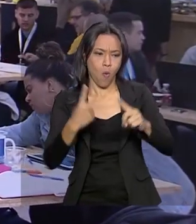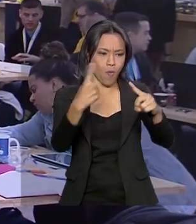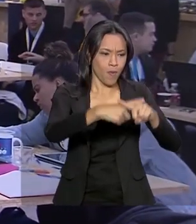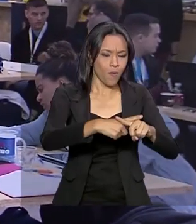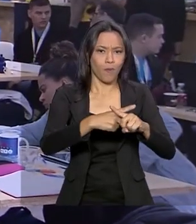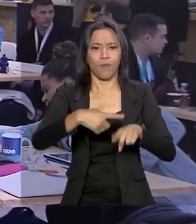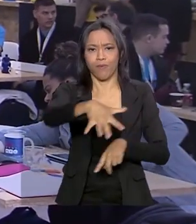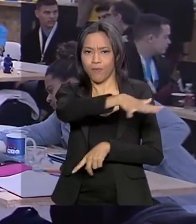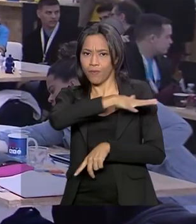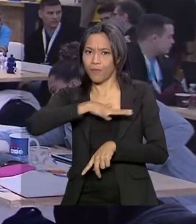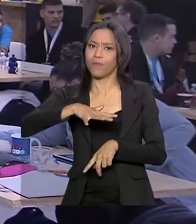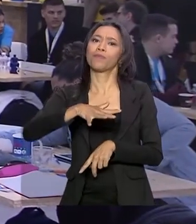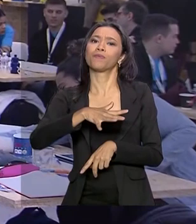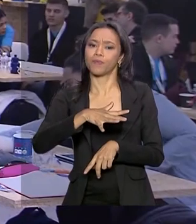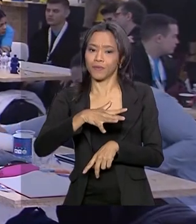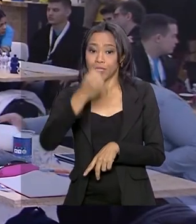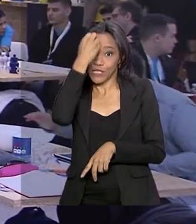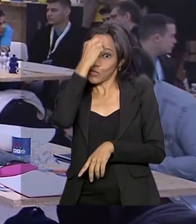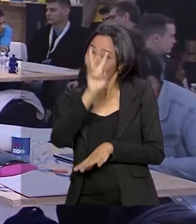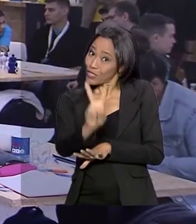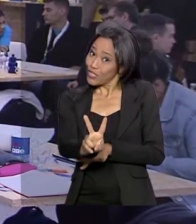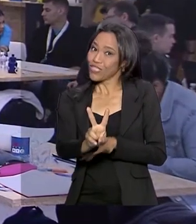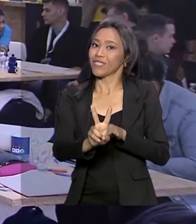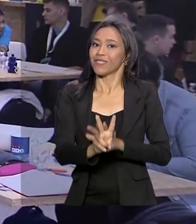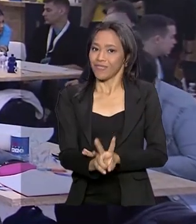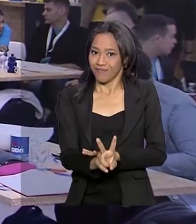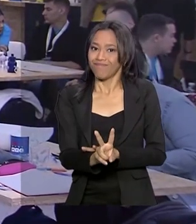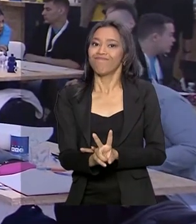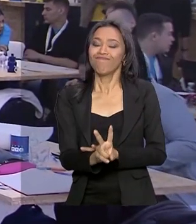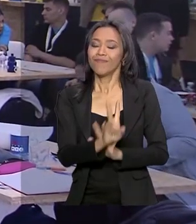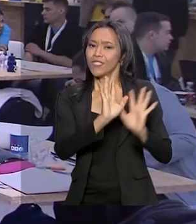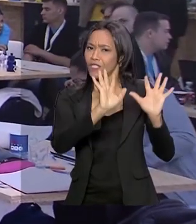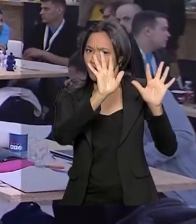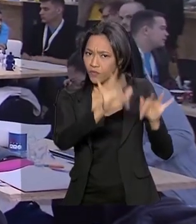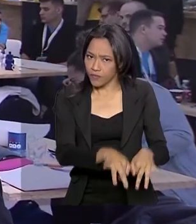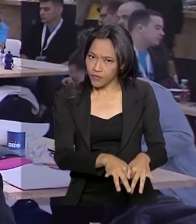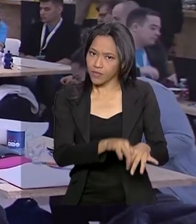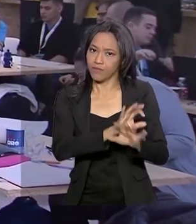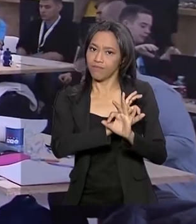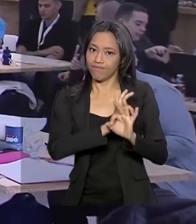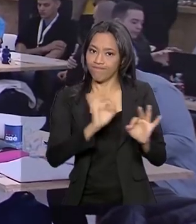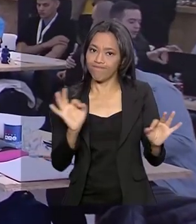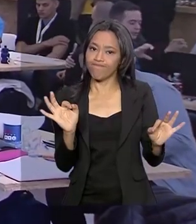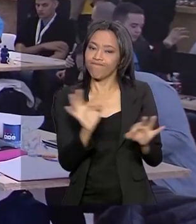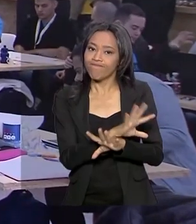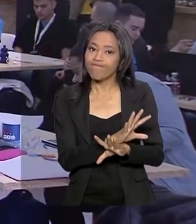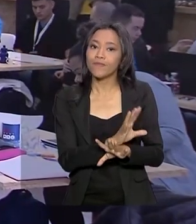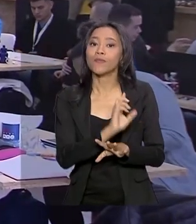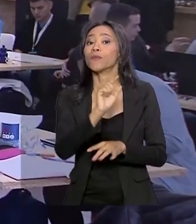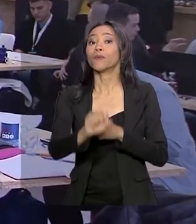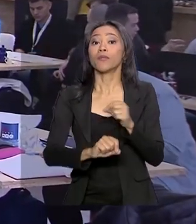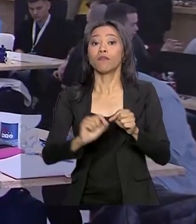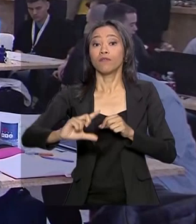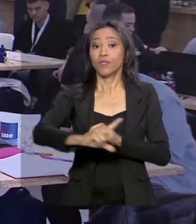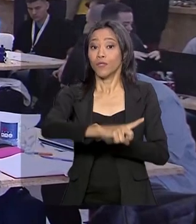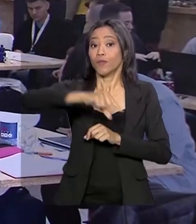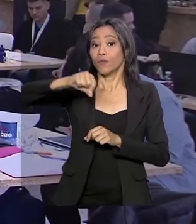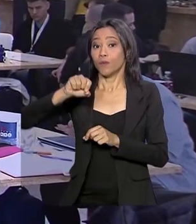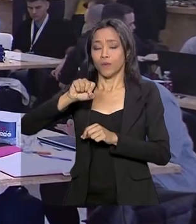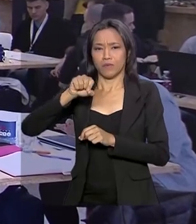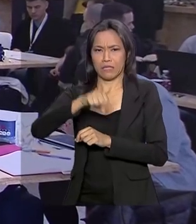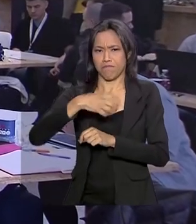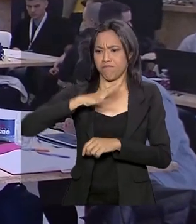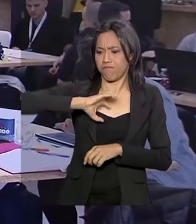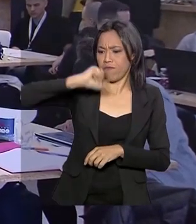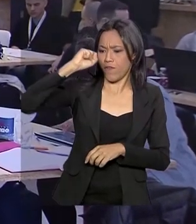e ao final durante esses dois dias aliás e ao final deste concurso a startup brasileira que